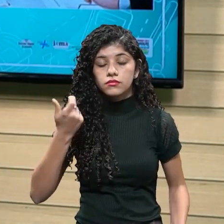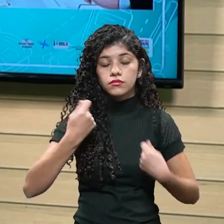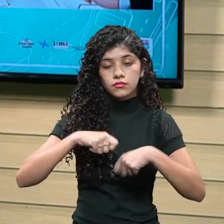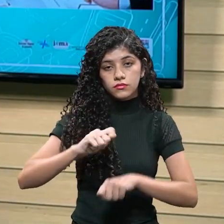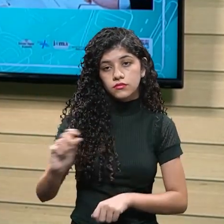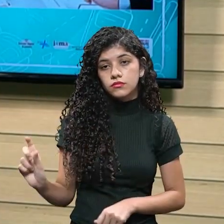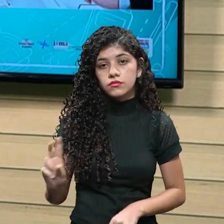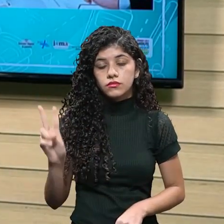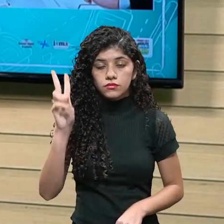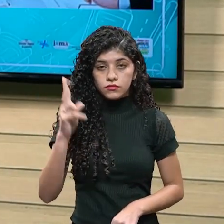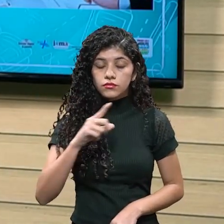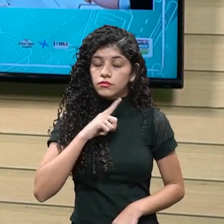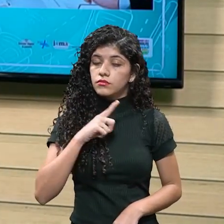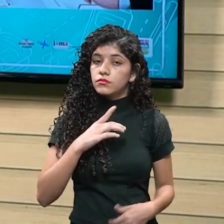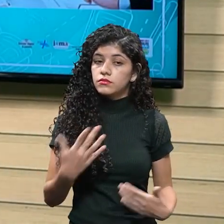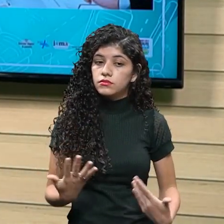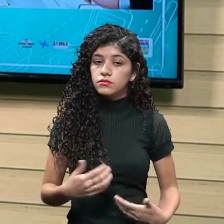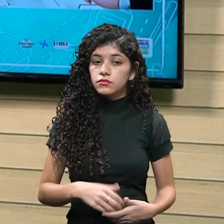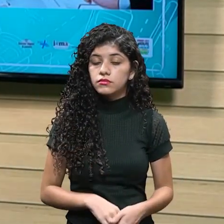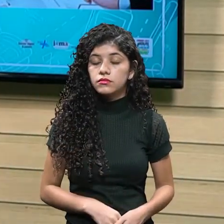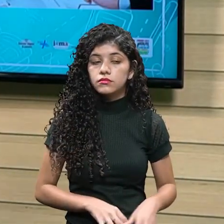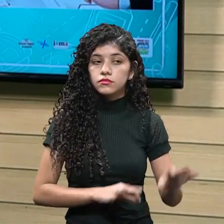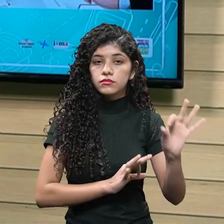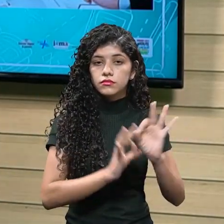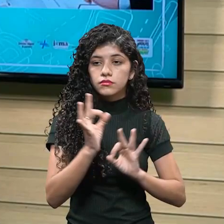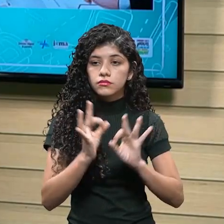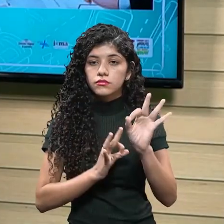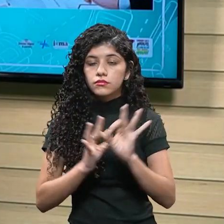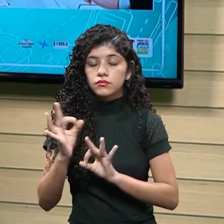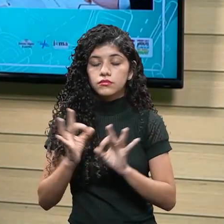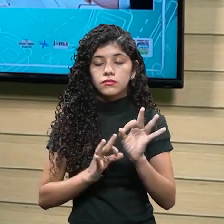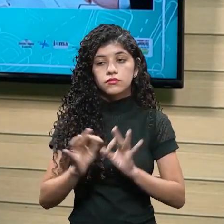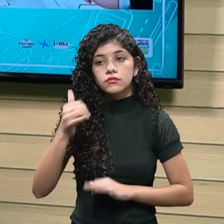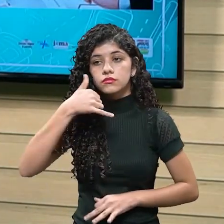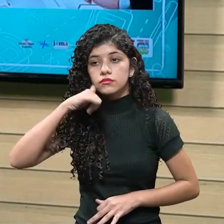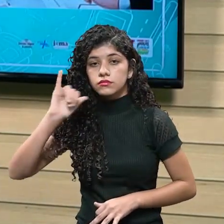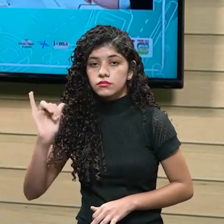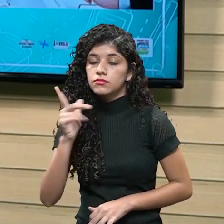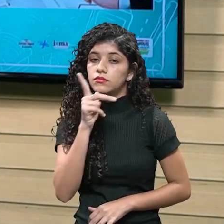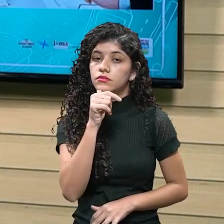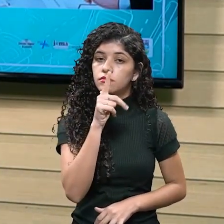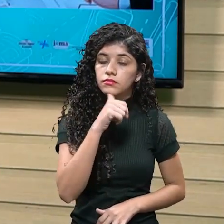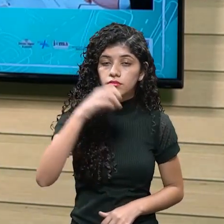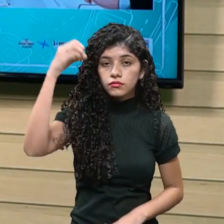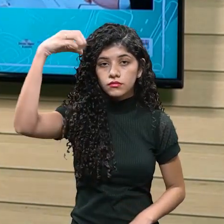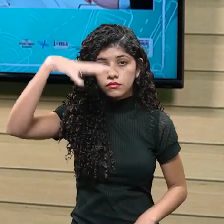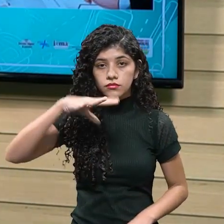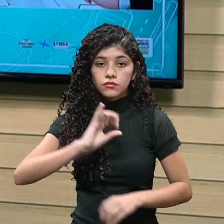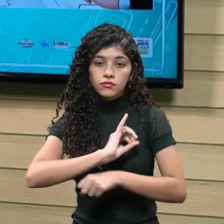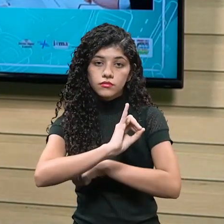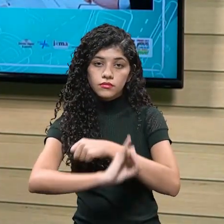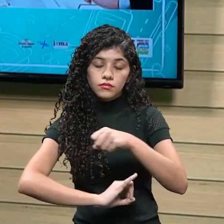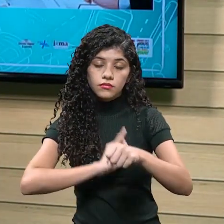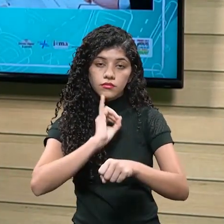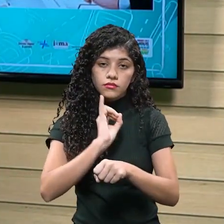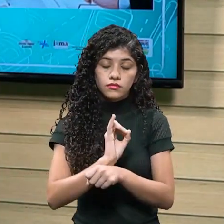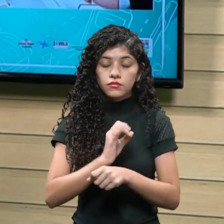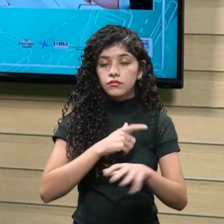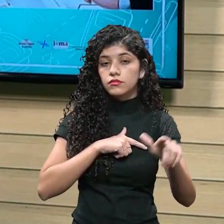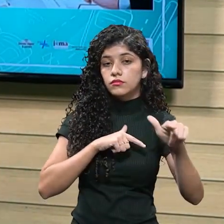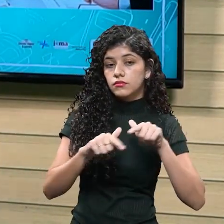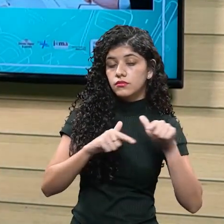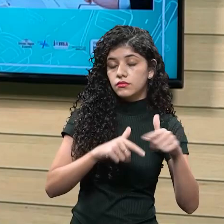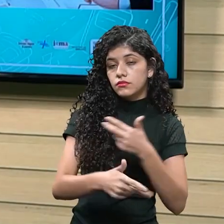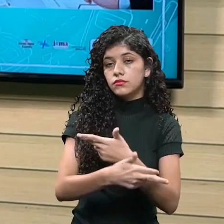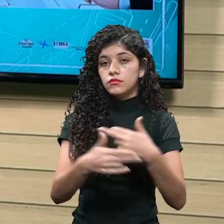precisa de X valor para existir, com manutenção do prédio, com energia, com água, luz, internet, se for o caso, serviço